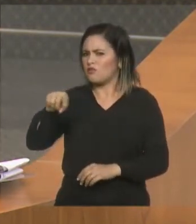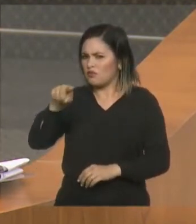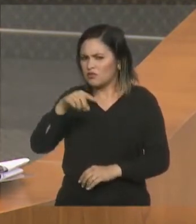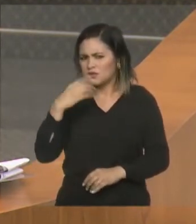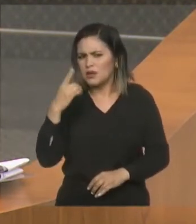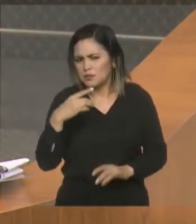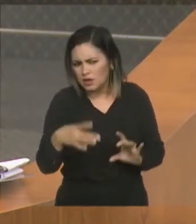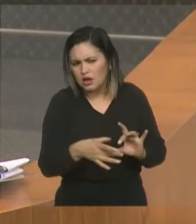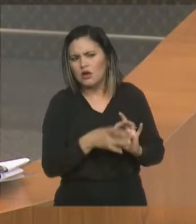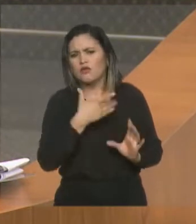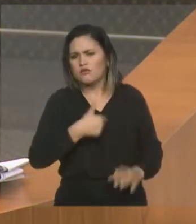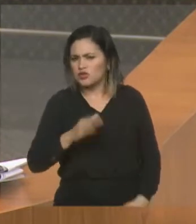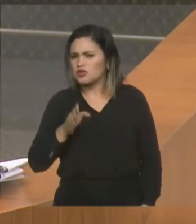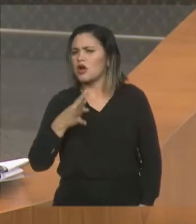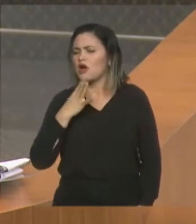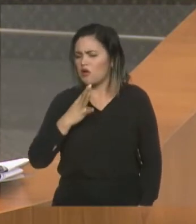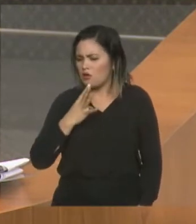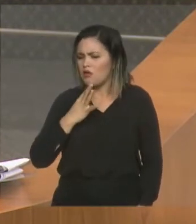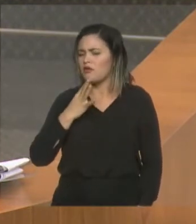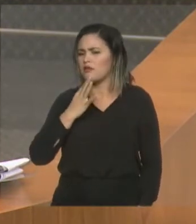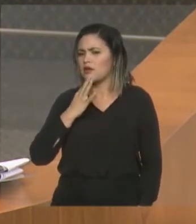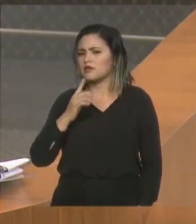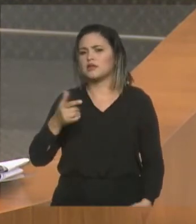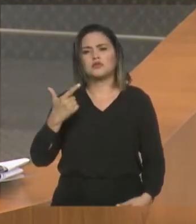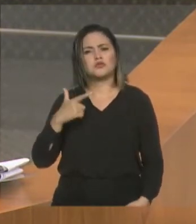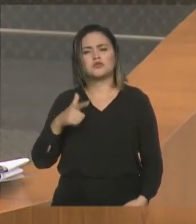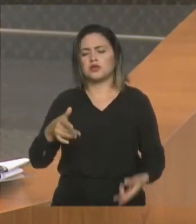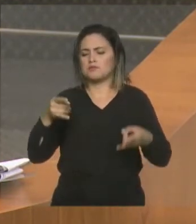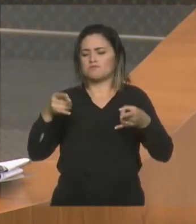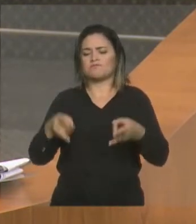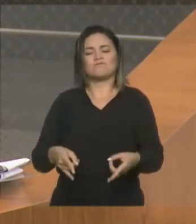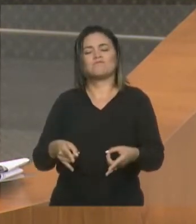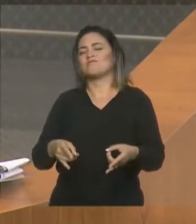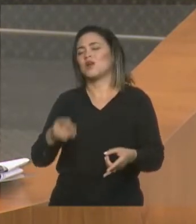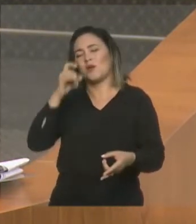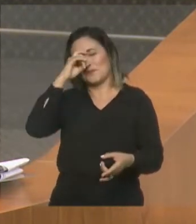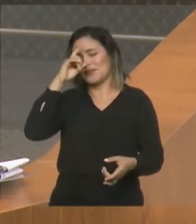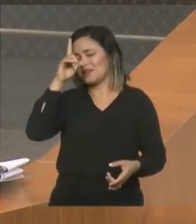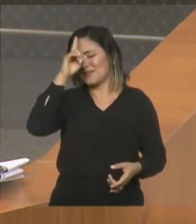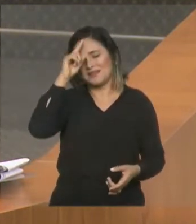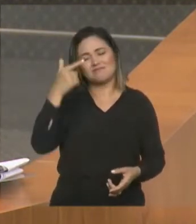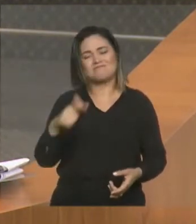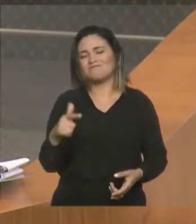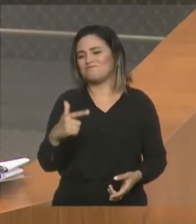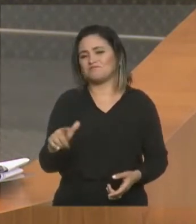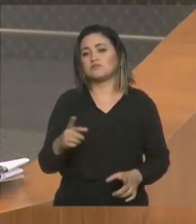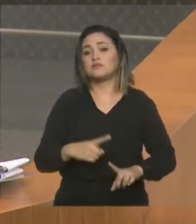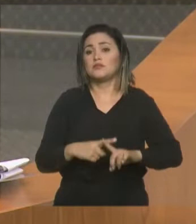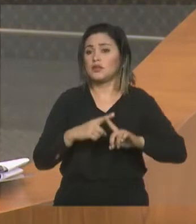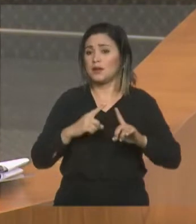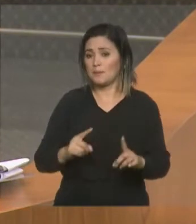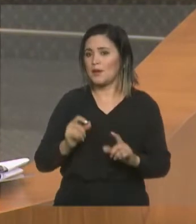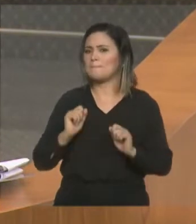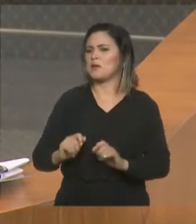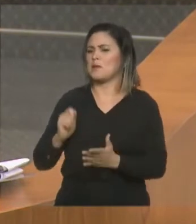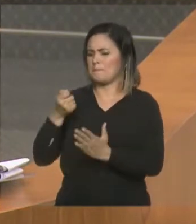aqui, todos sabem, não tem um leito. Mas tem para pagar 17 advogados para defender os criminosos do